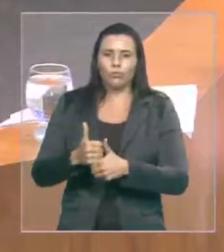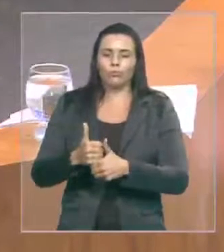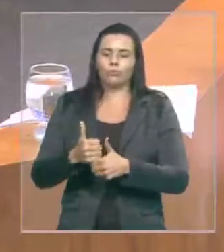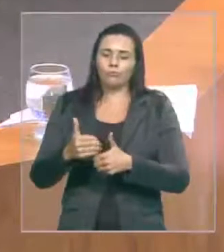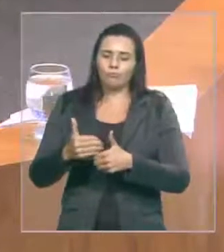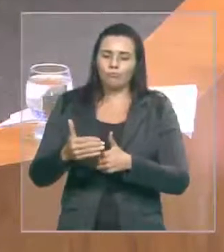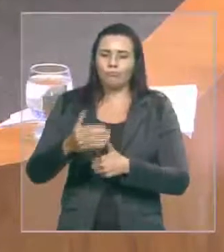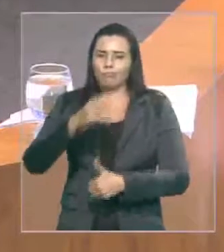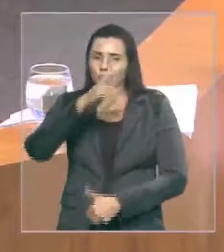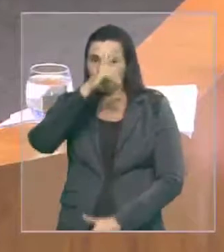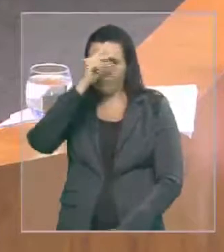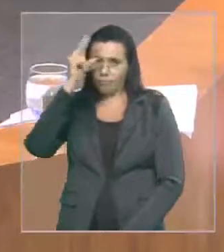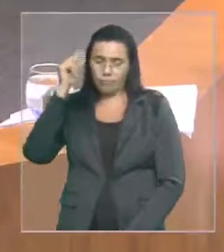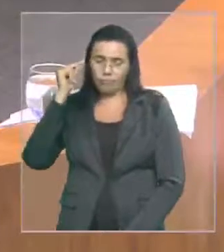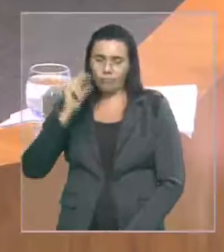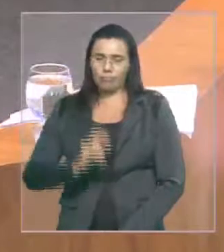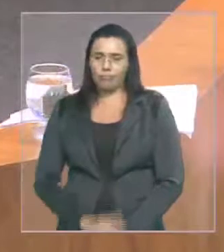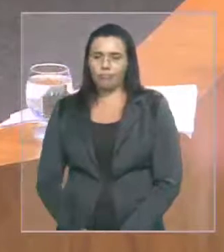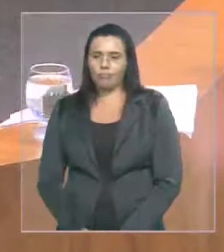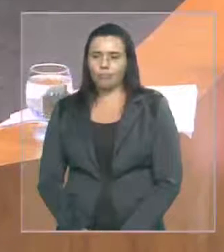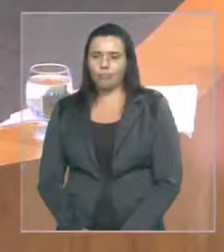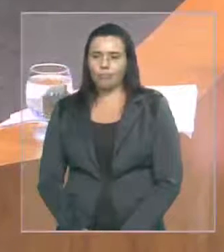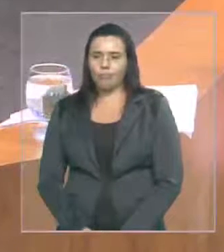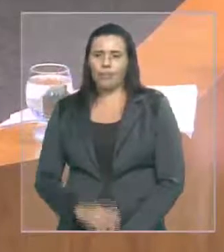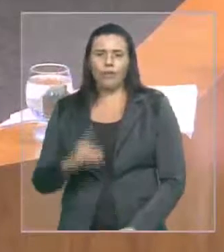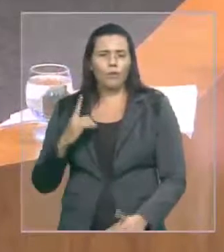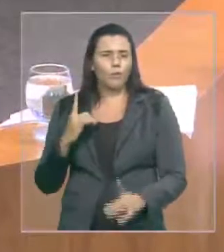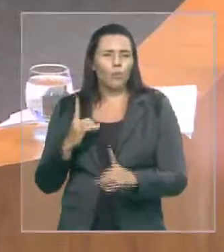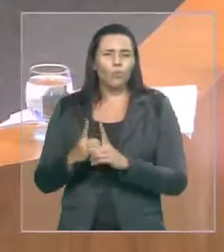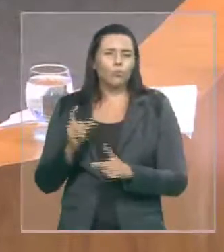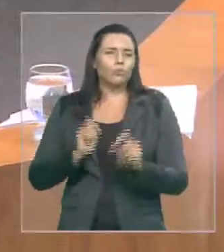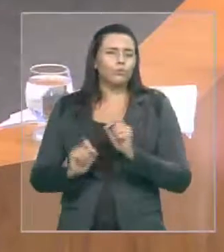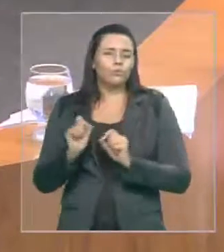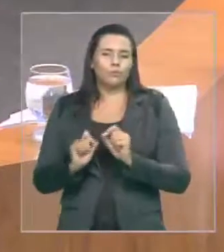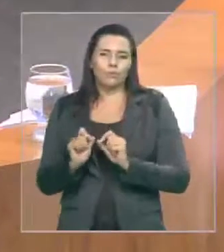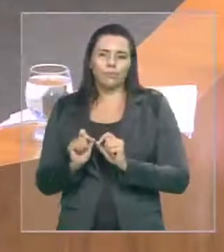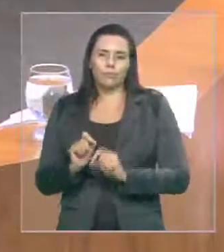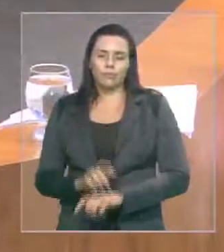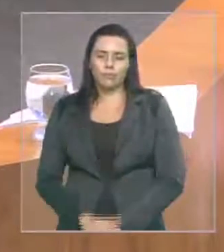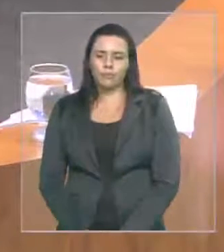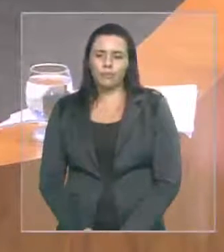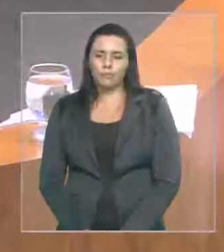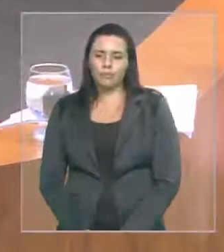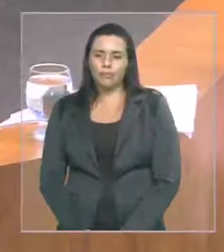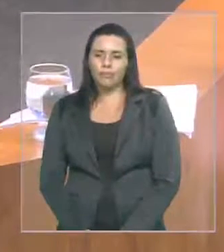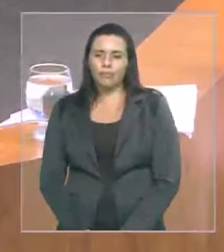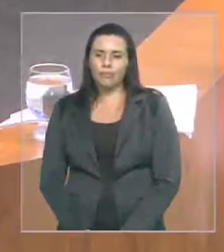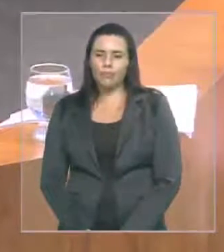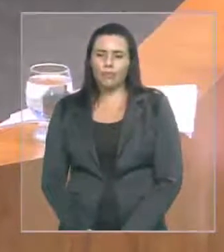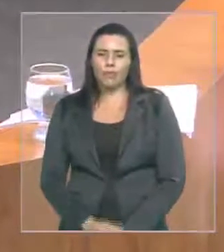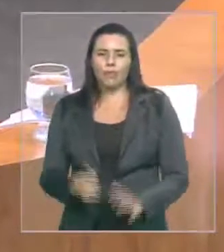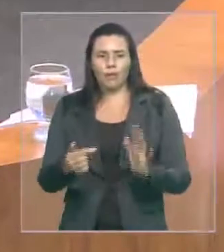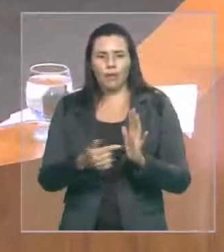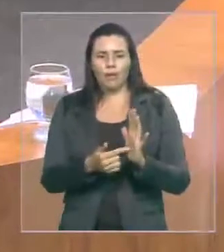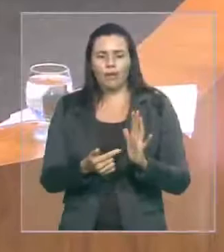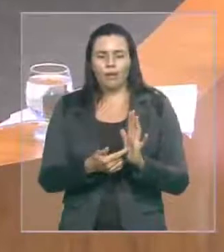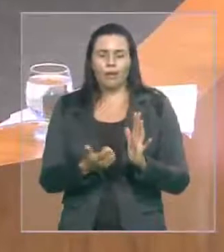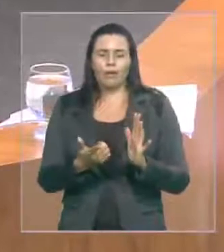encontrou uma média da idade dos ônibus de